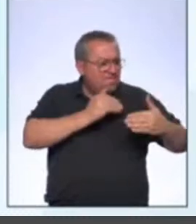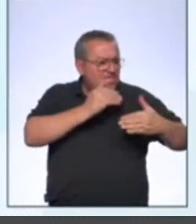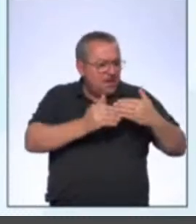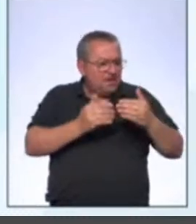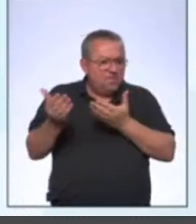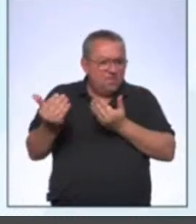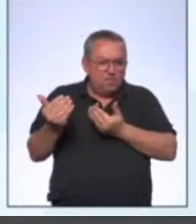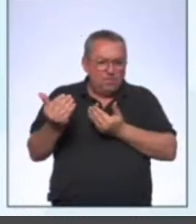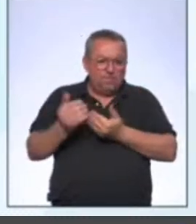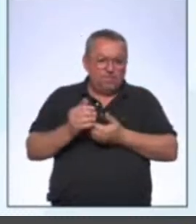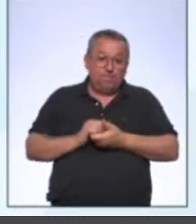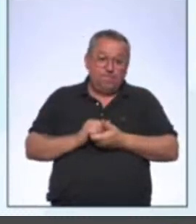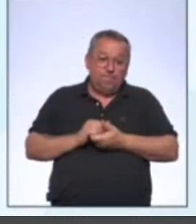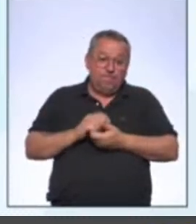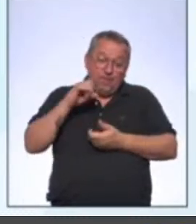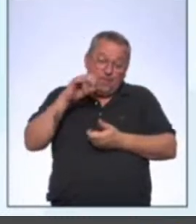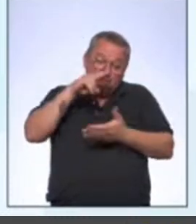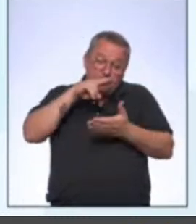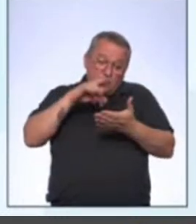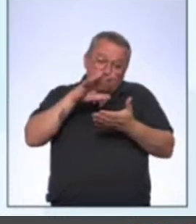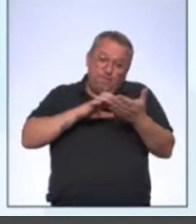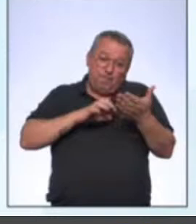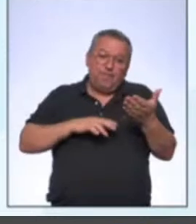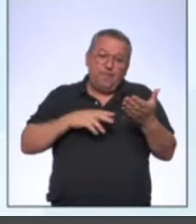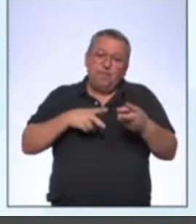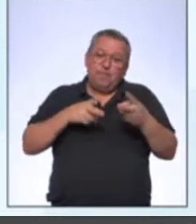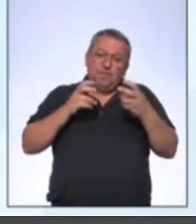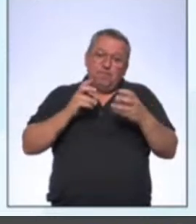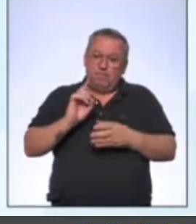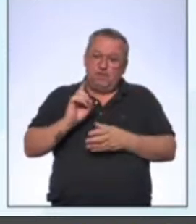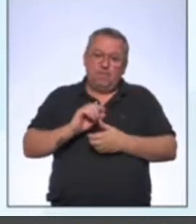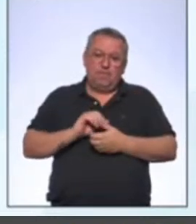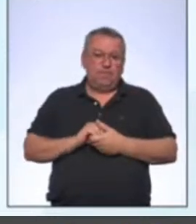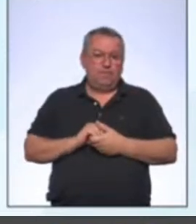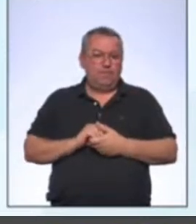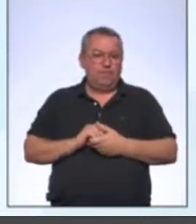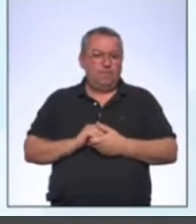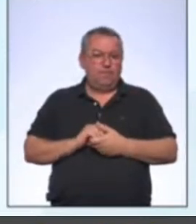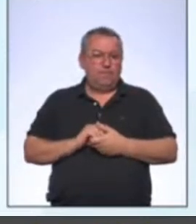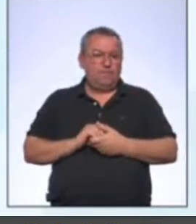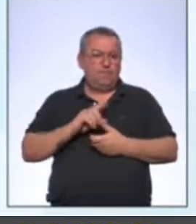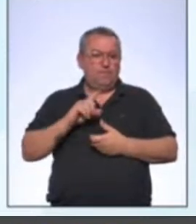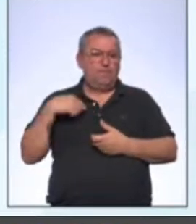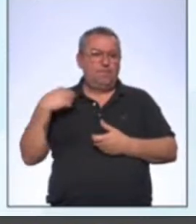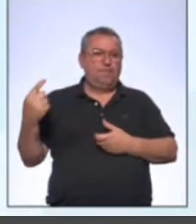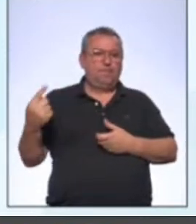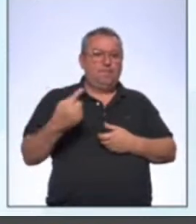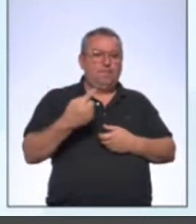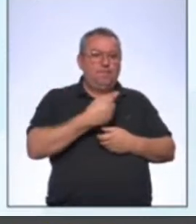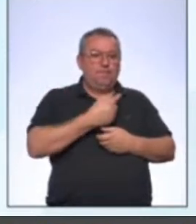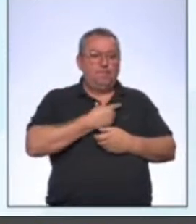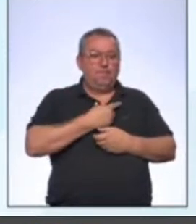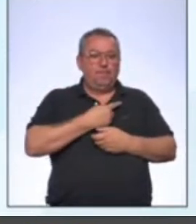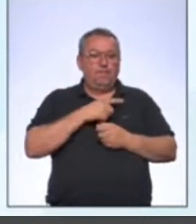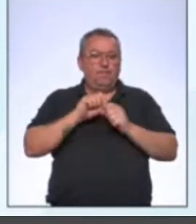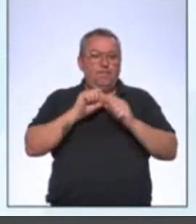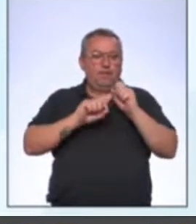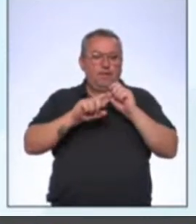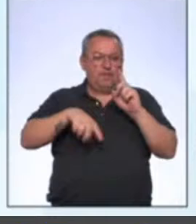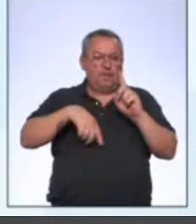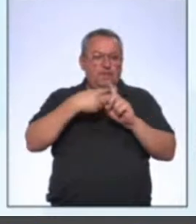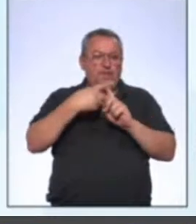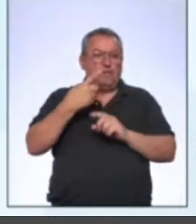juventude. Se você ler o texto todo, você percebeu que não. Então, nós vamos olhar mais